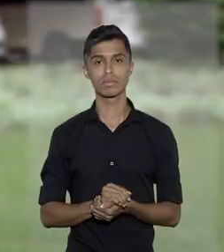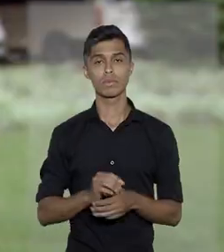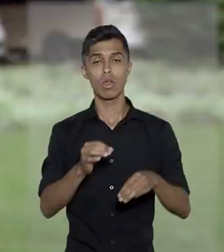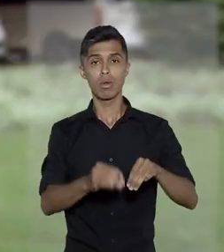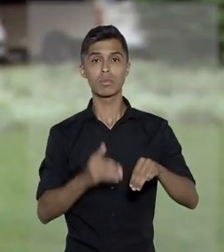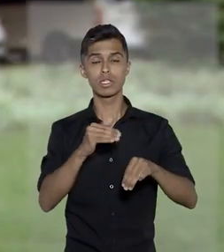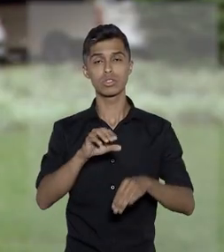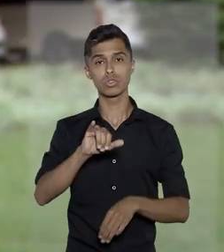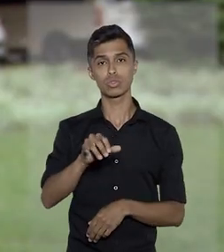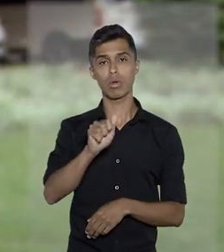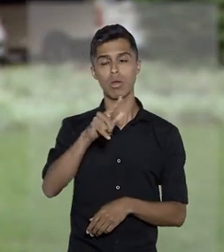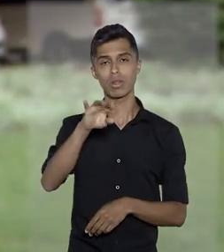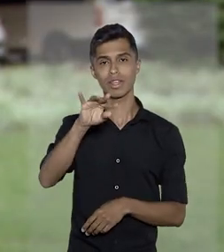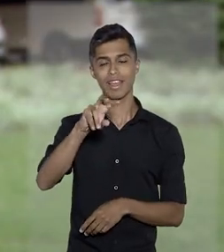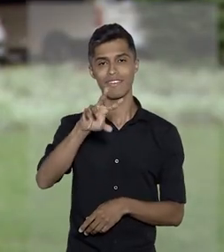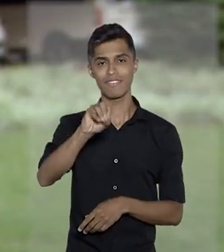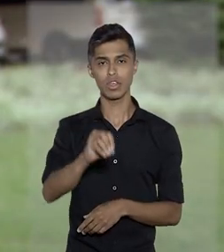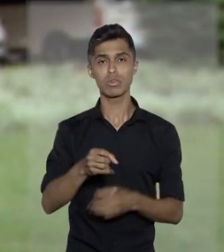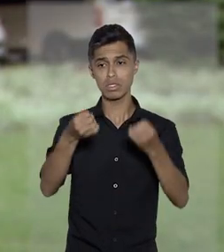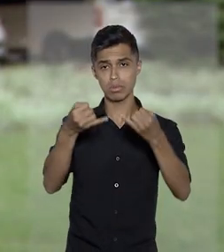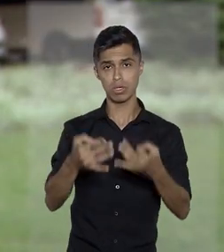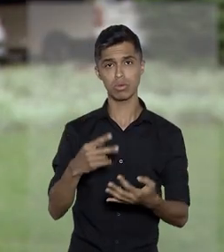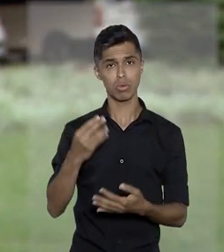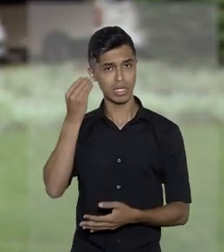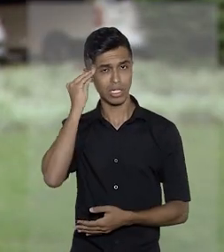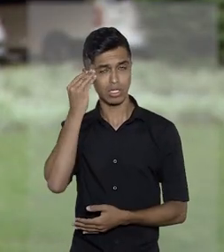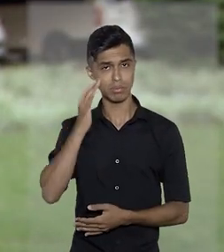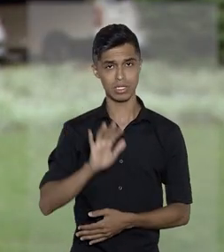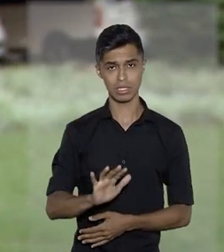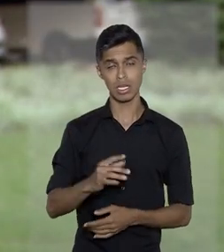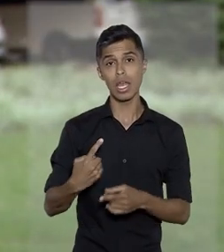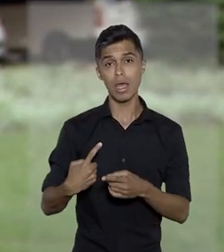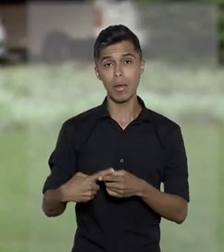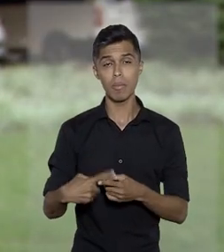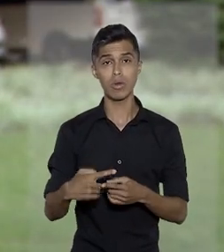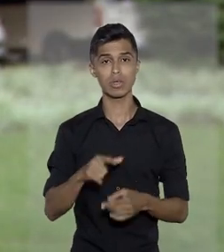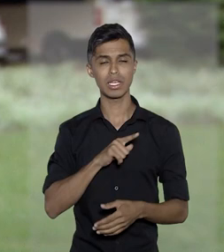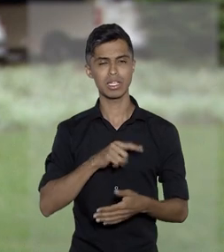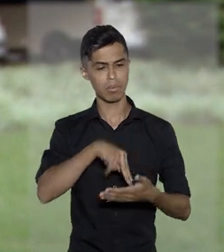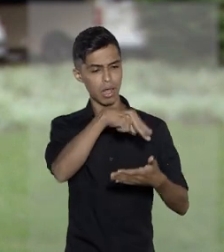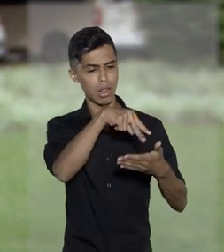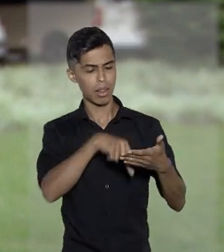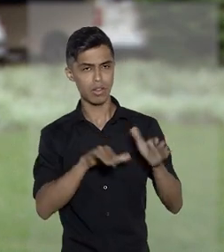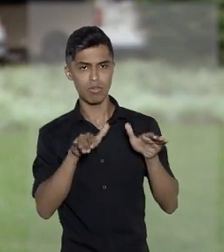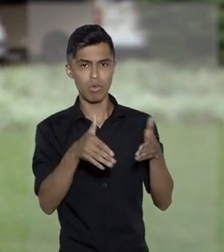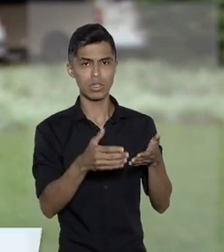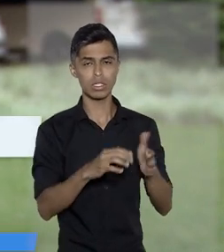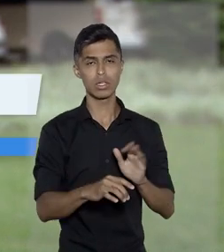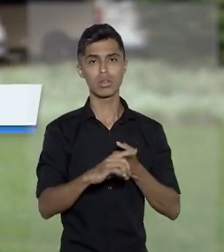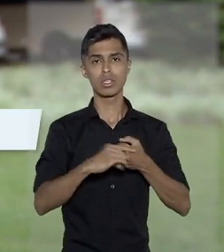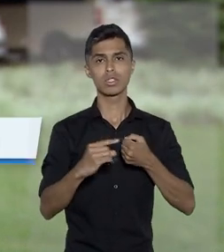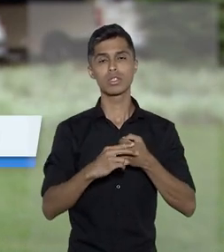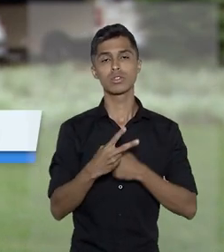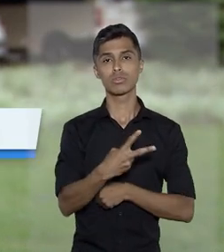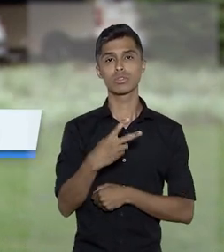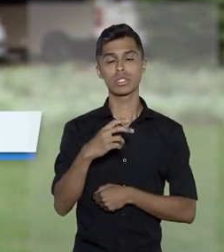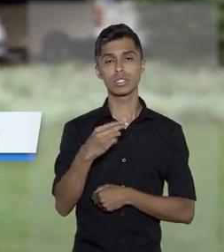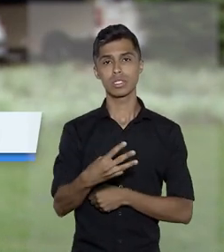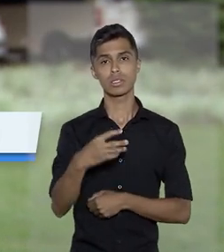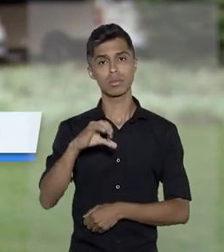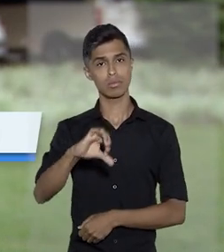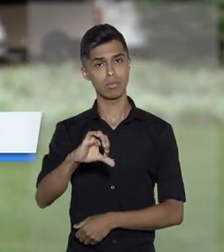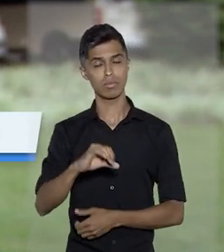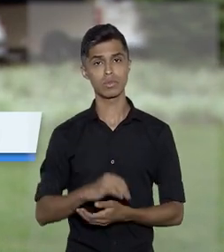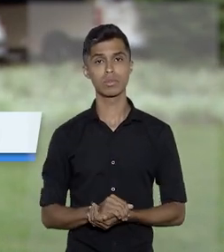o ministro João Otávio de Noronha explicou que esse entendimento parte de uma leitura restritiva do artigo